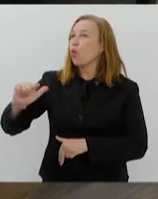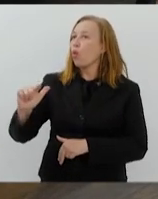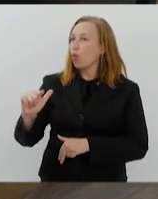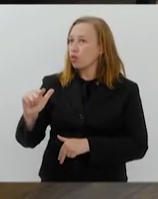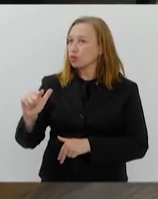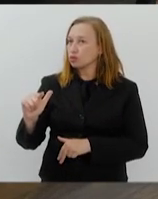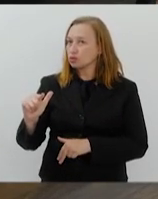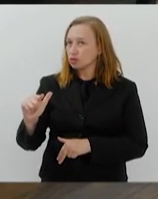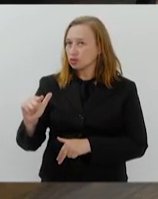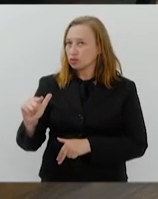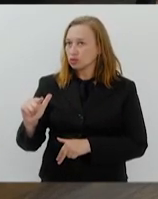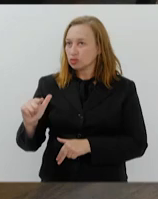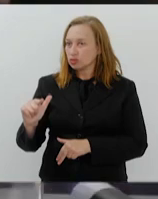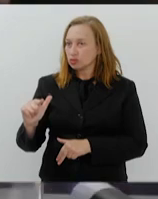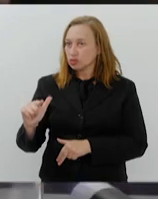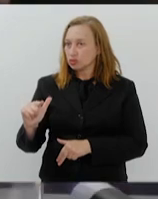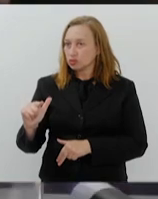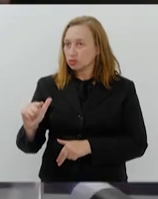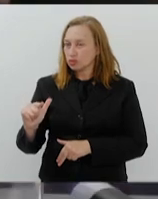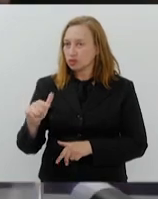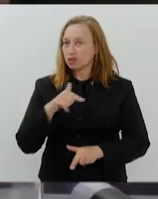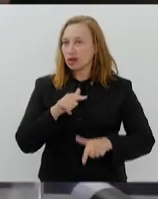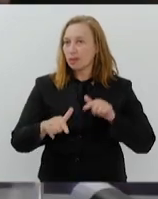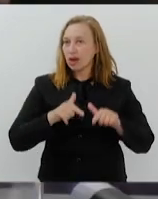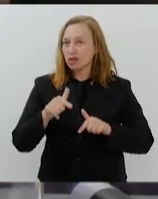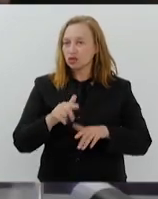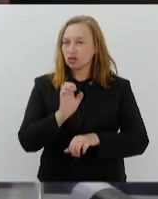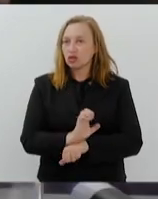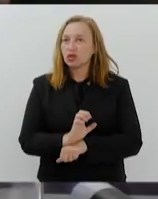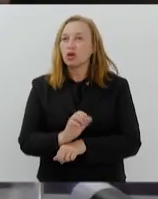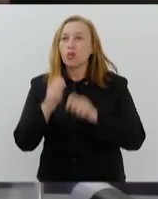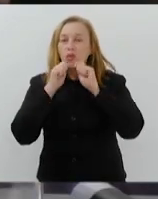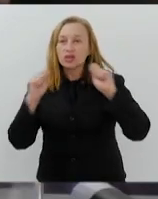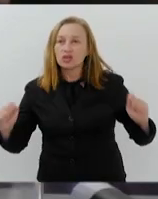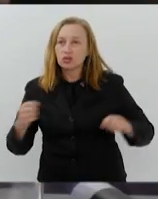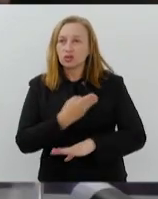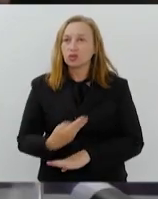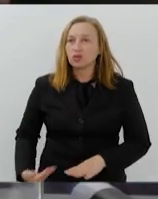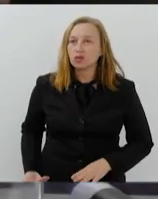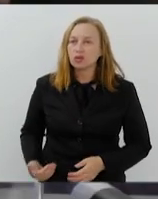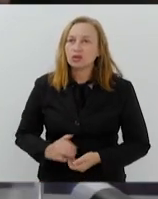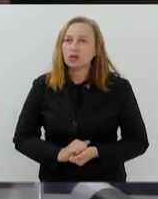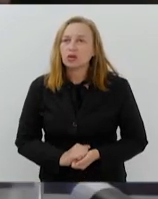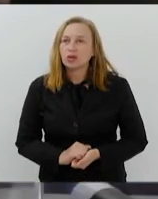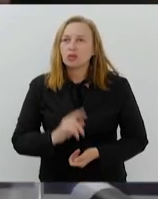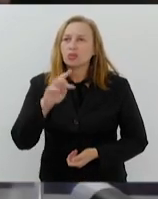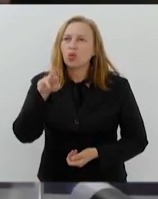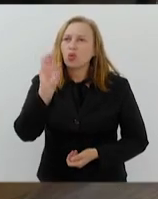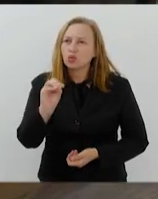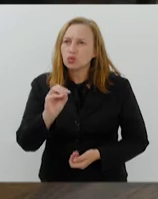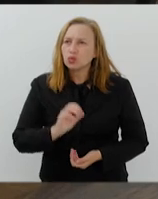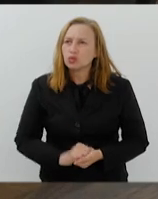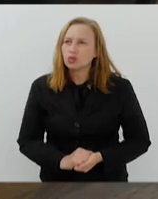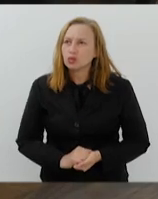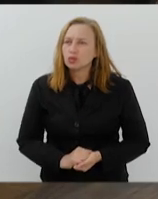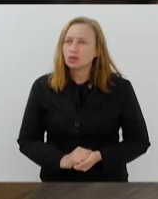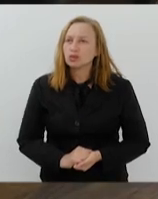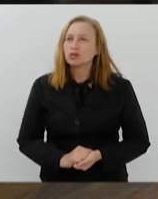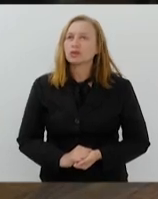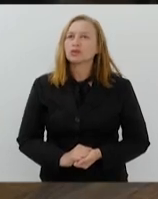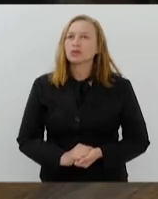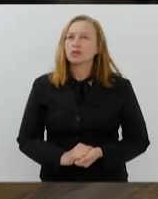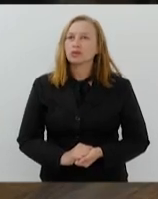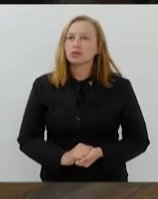autoridade do Governo do Estado com o assessor do governo qual assessor do governo Fernando RM Obrigado Presidente